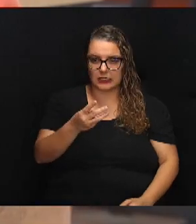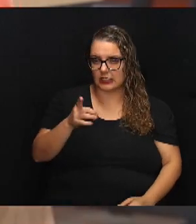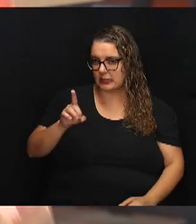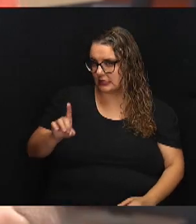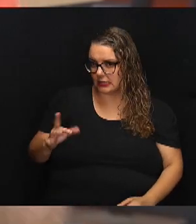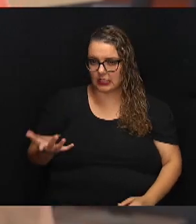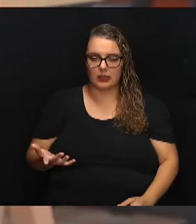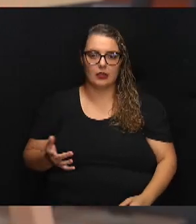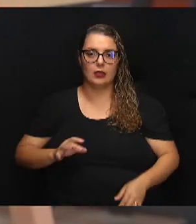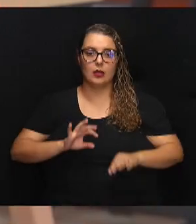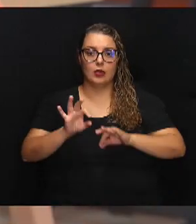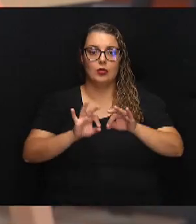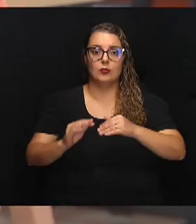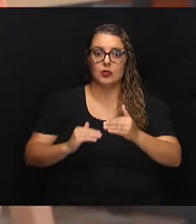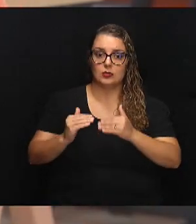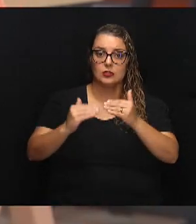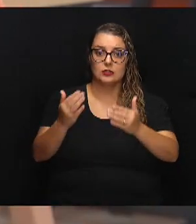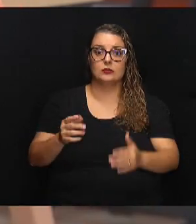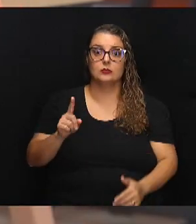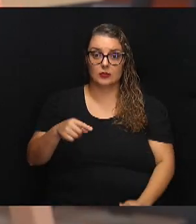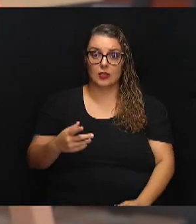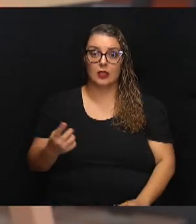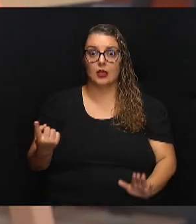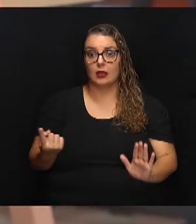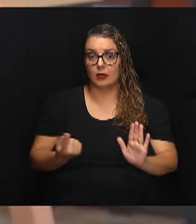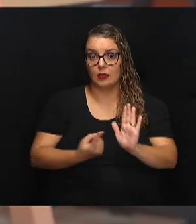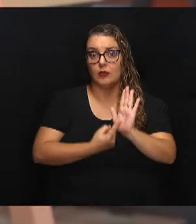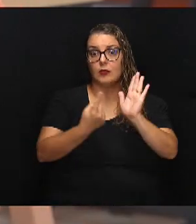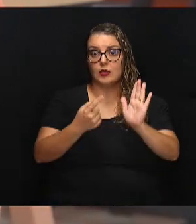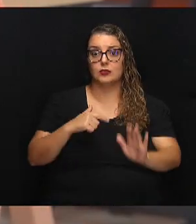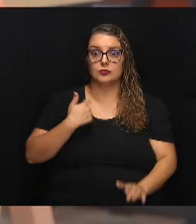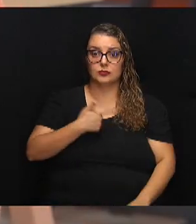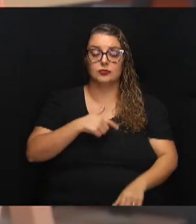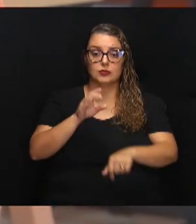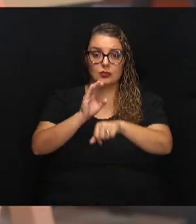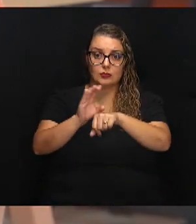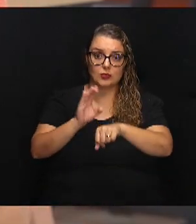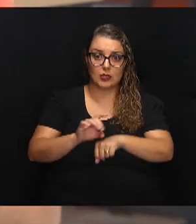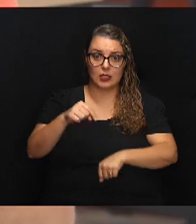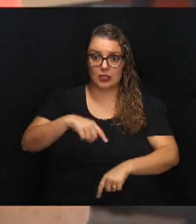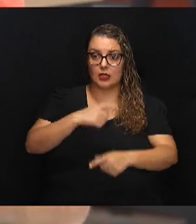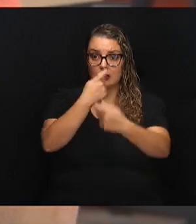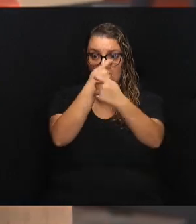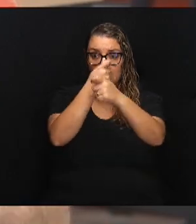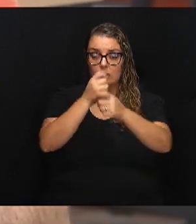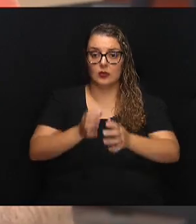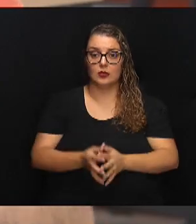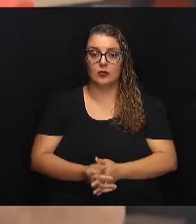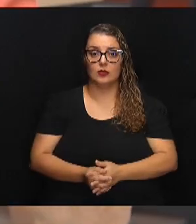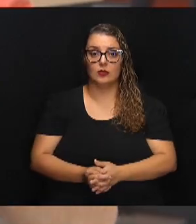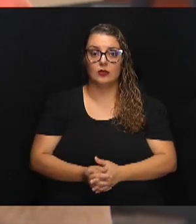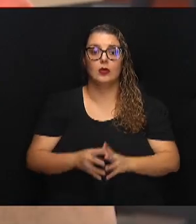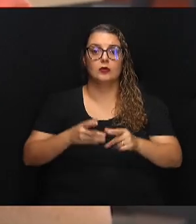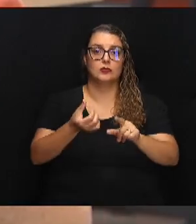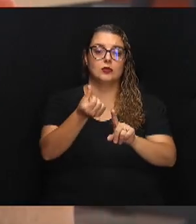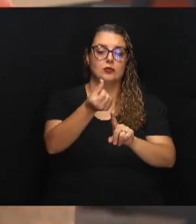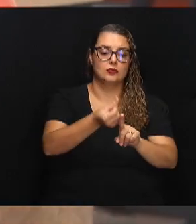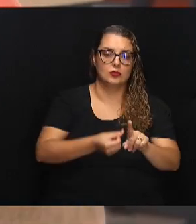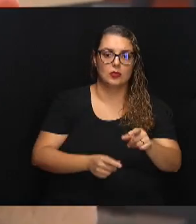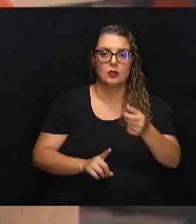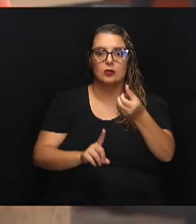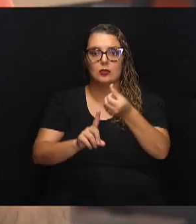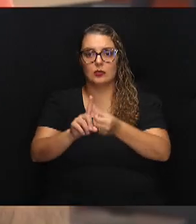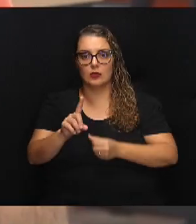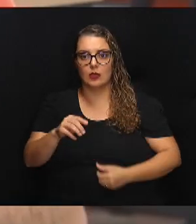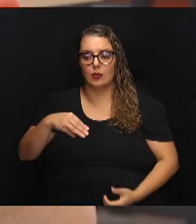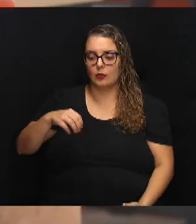projetos, fazer projetos é a marca dos nossos cursos aqui na PUC. Todo semestre, a gente chama de módulos,